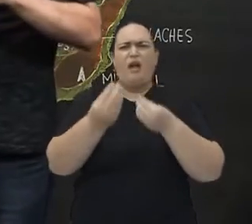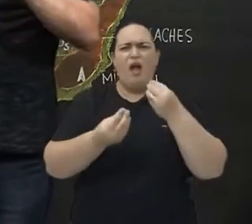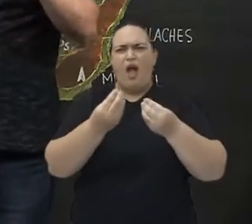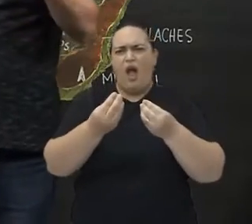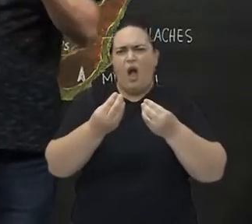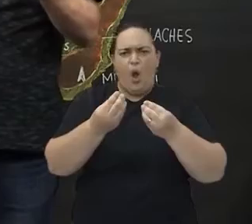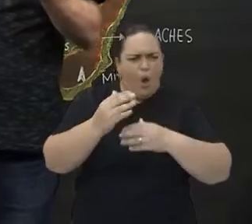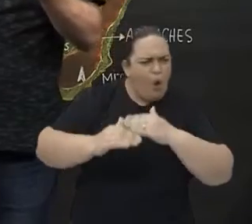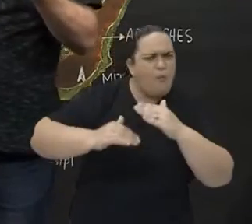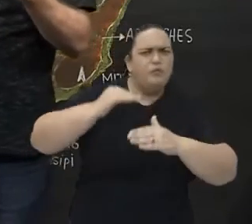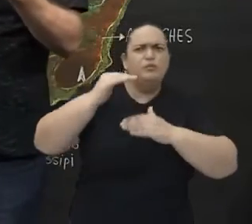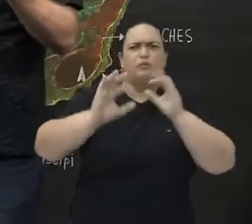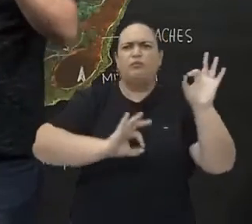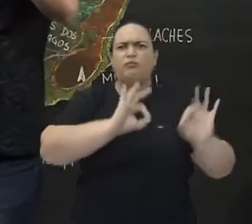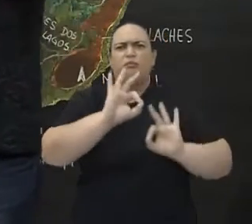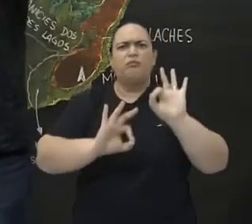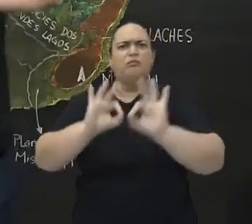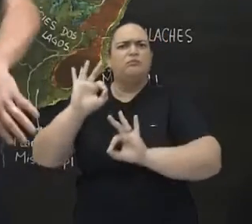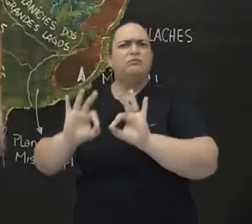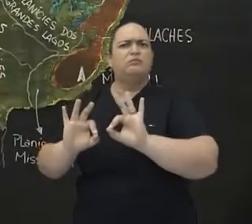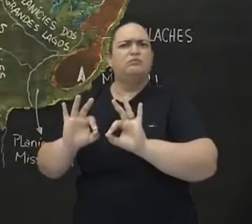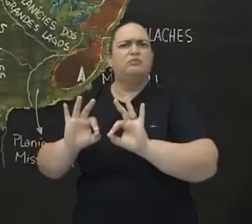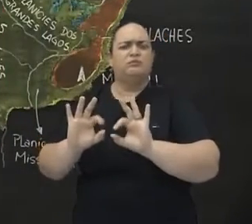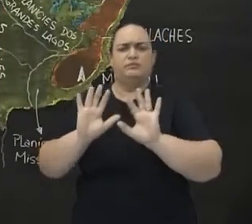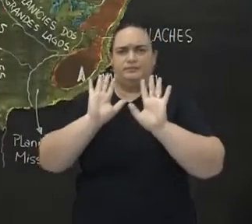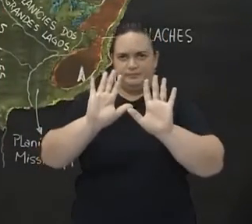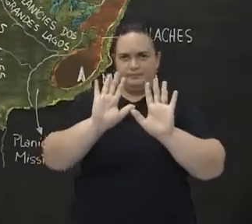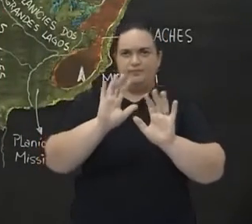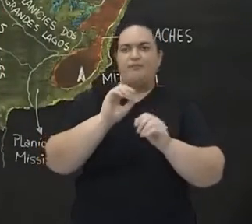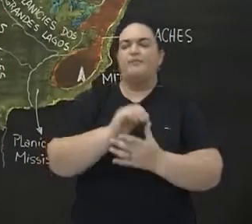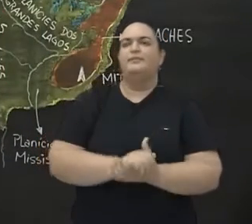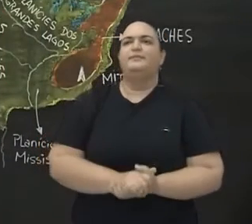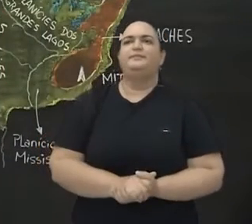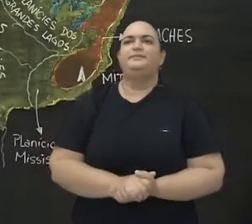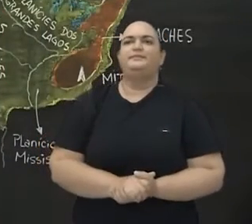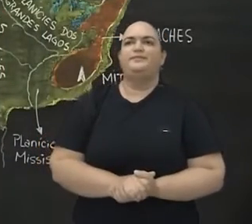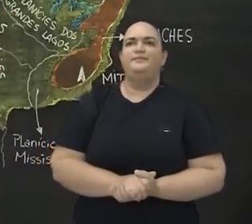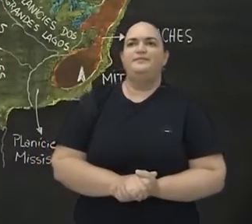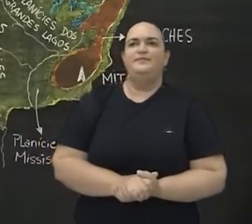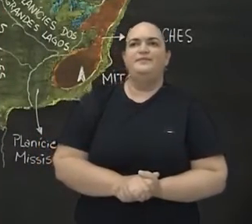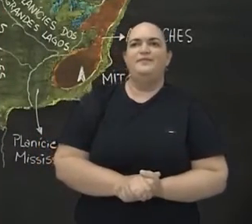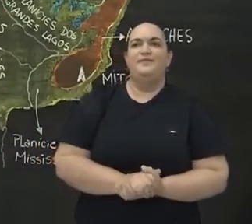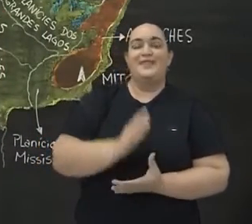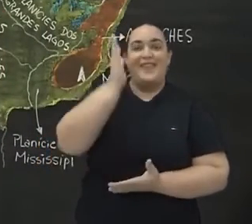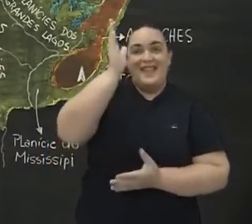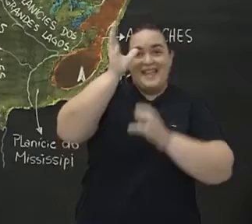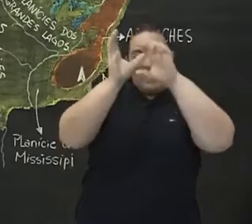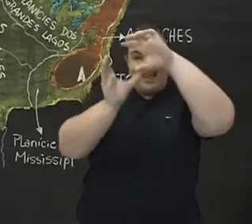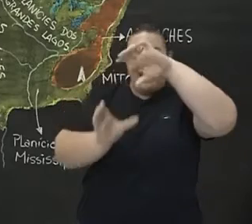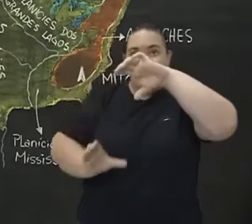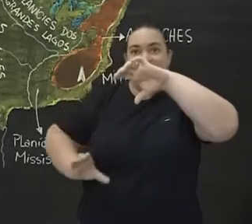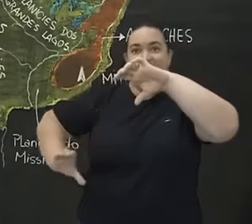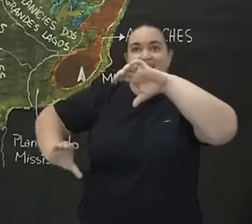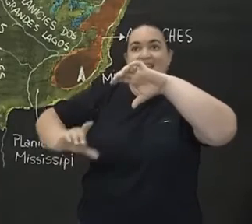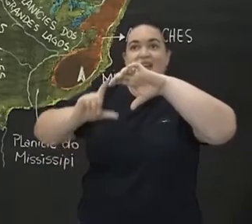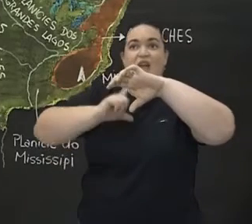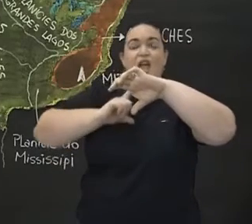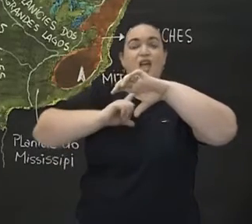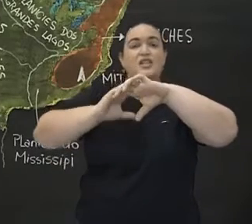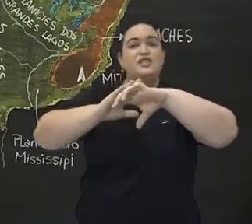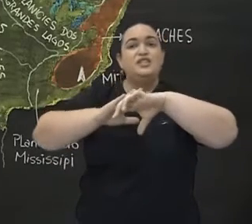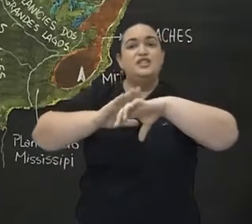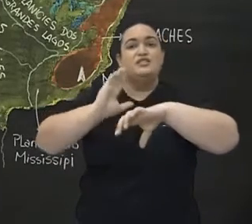está organizada toda essa situação? Assim, ó, aqui nós temos os dobramentos modernos,